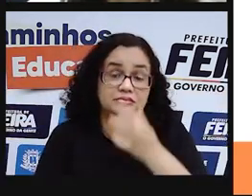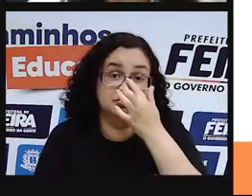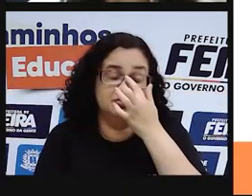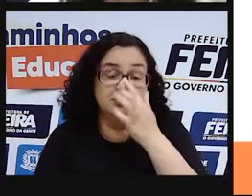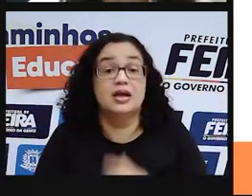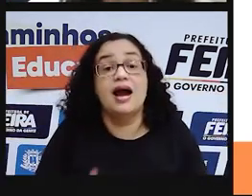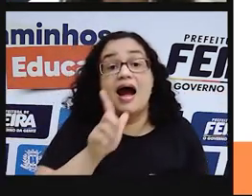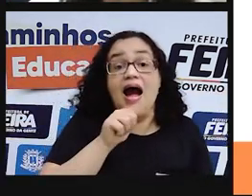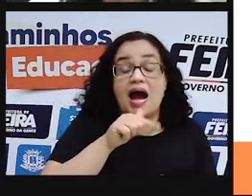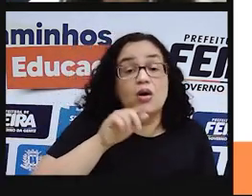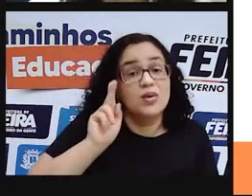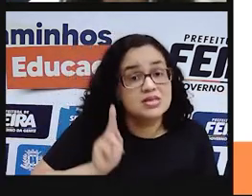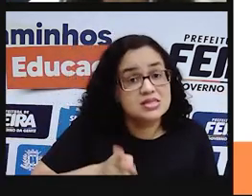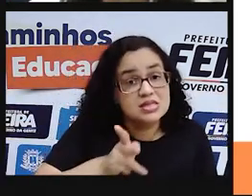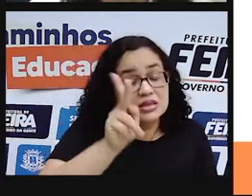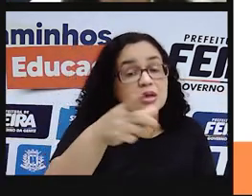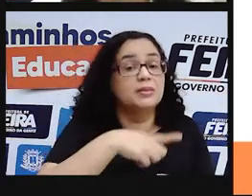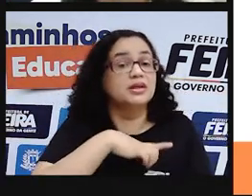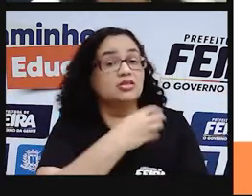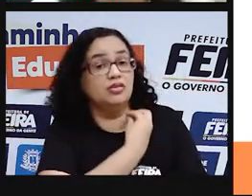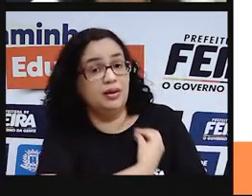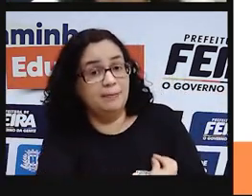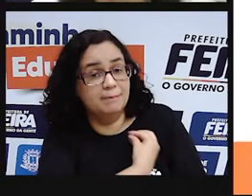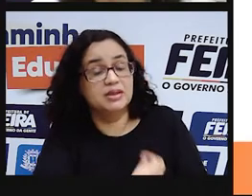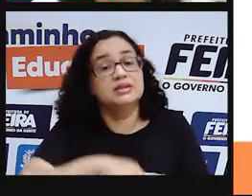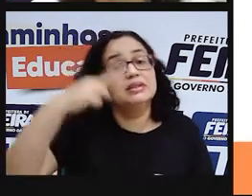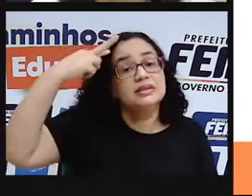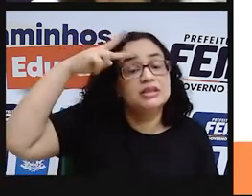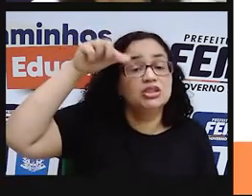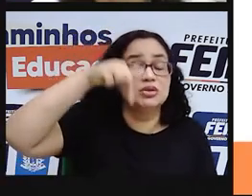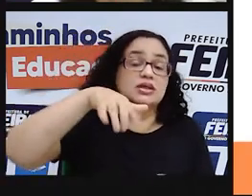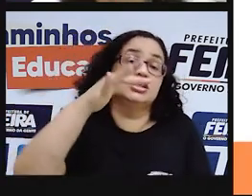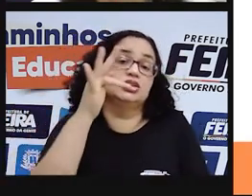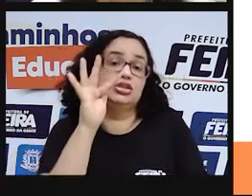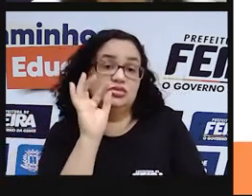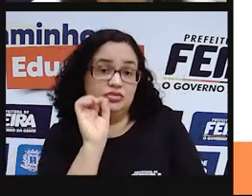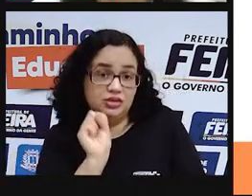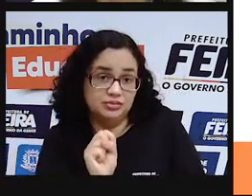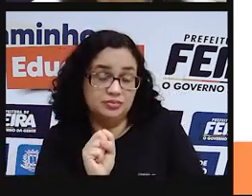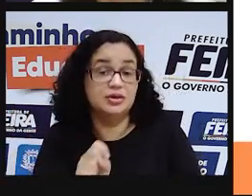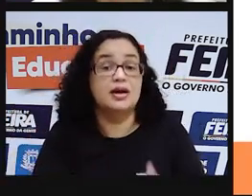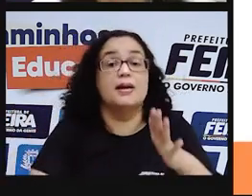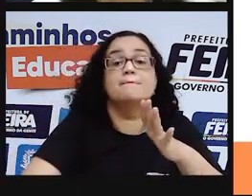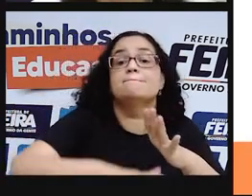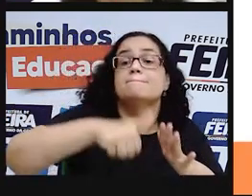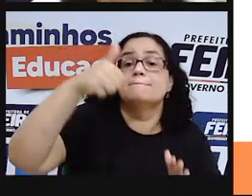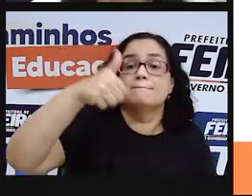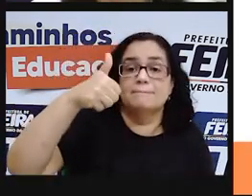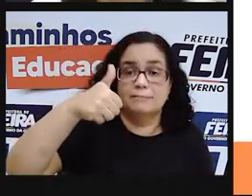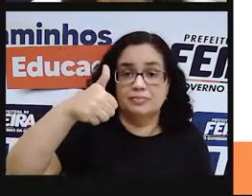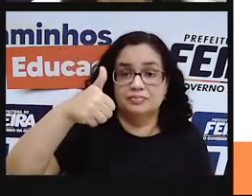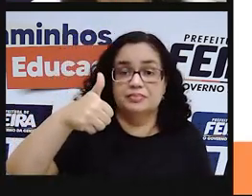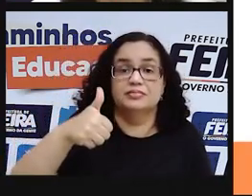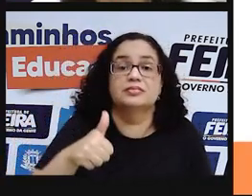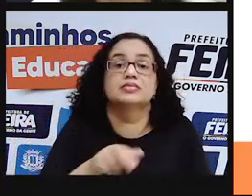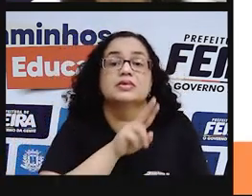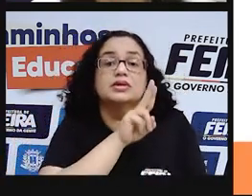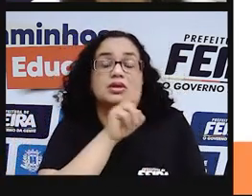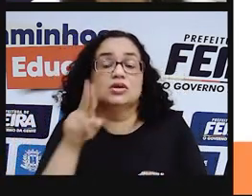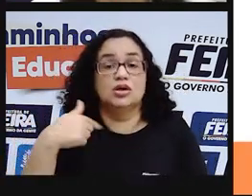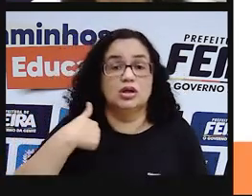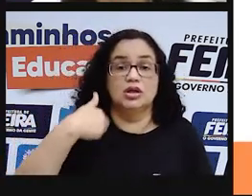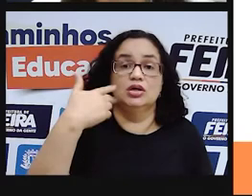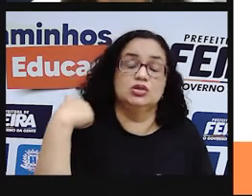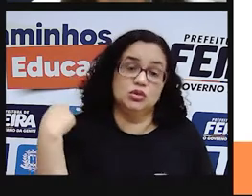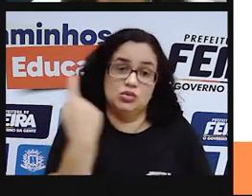e a água sempre esteve presente na história de Feira de Santana desde a primeira nominação do que viria a ser a nossa